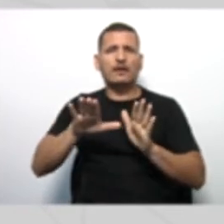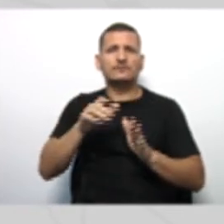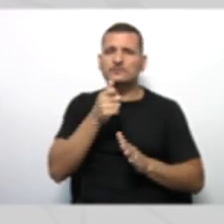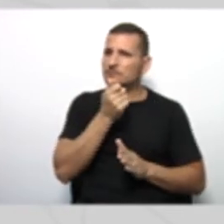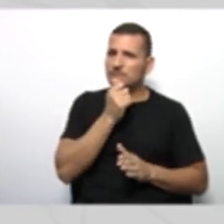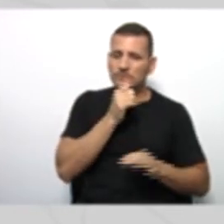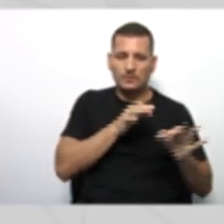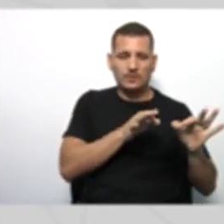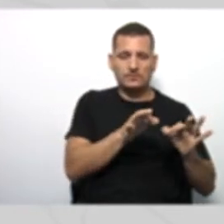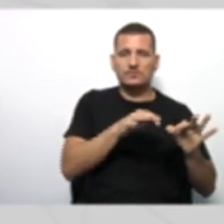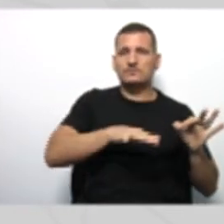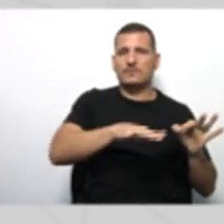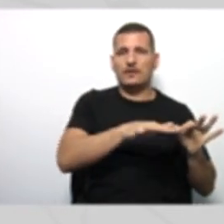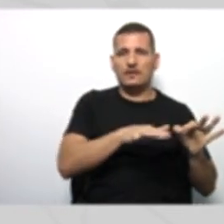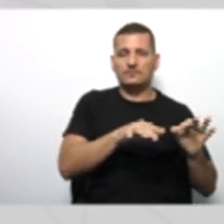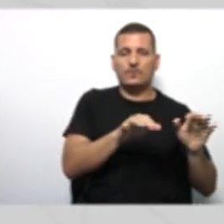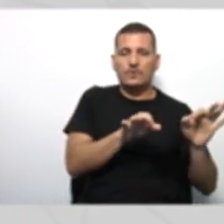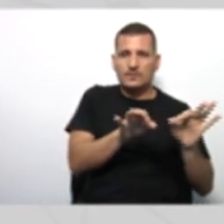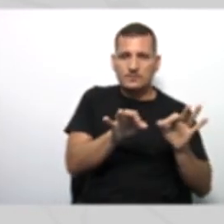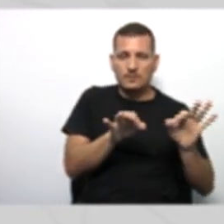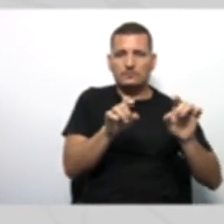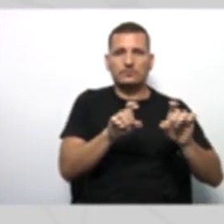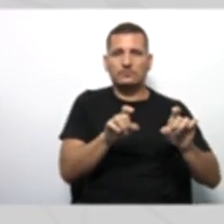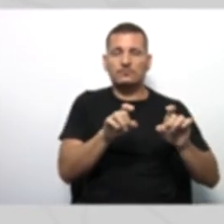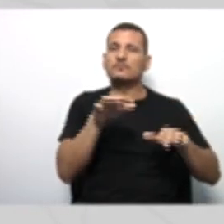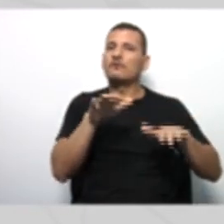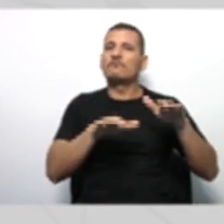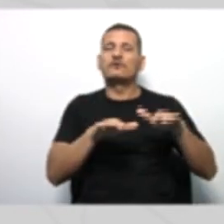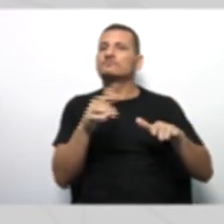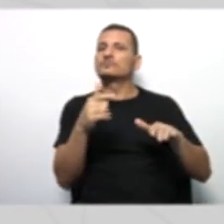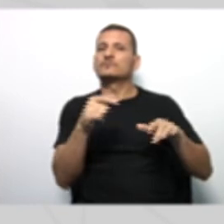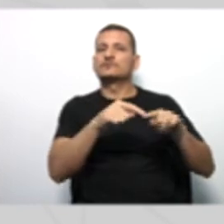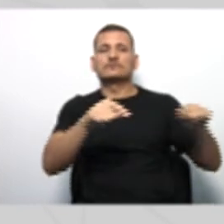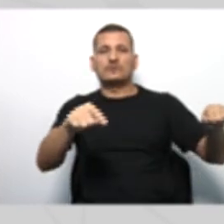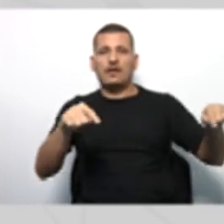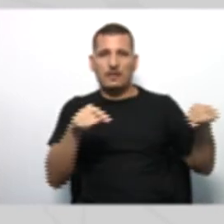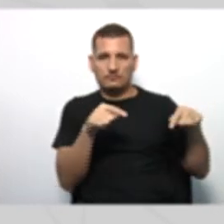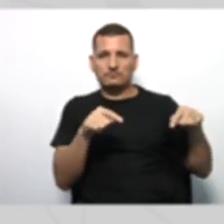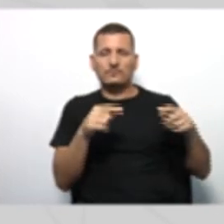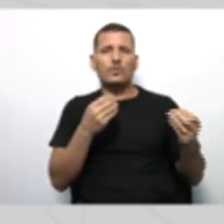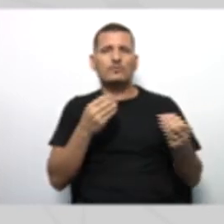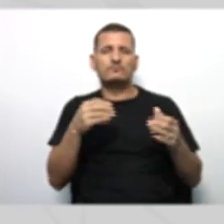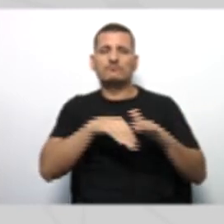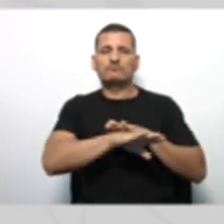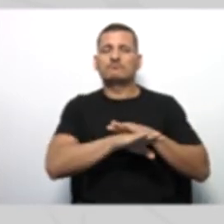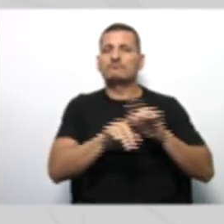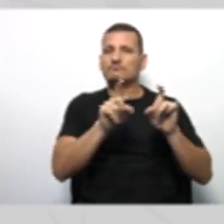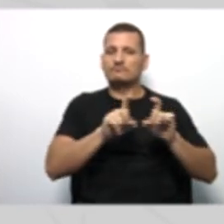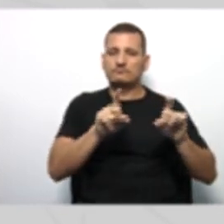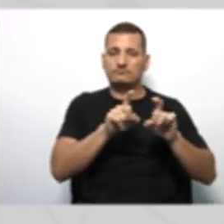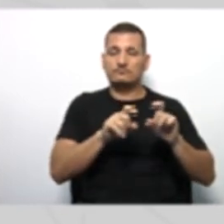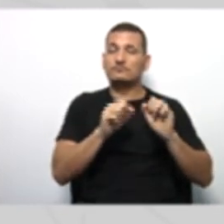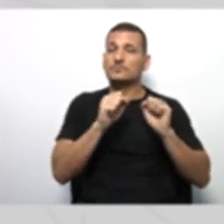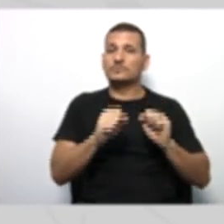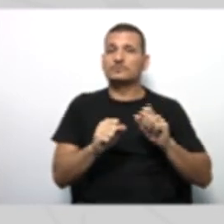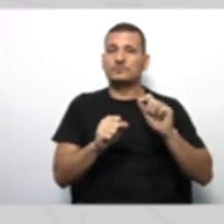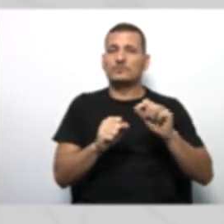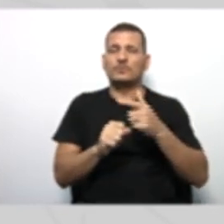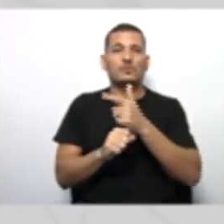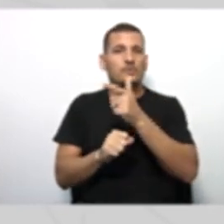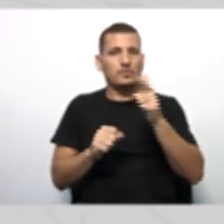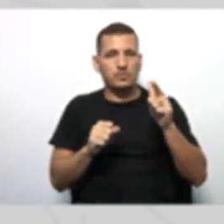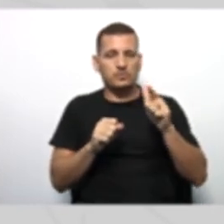melhor do que algo ruim, né? Mas está certo aí quem respondeu a questão certa. E aí aqui eu já trago